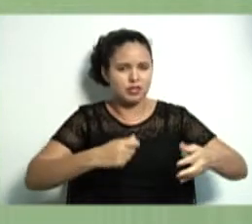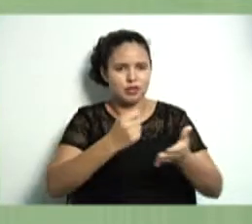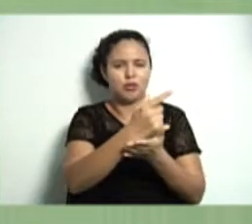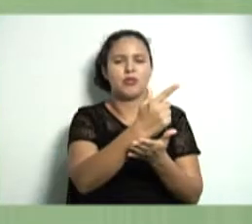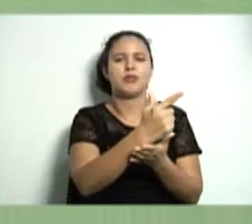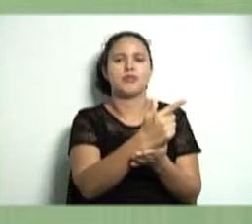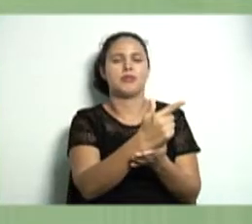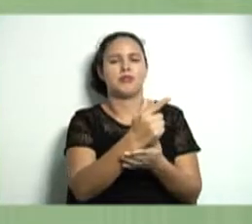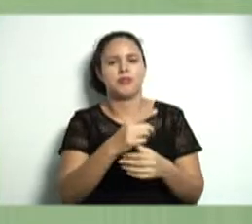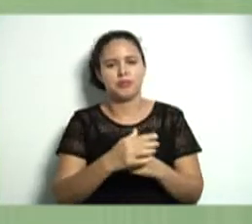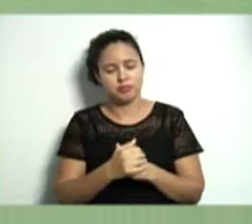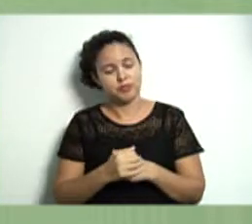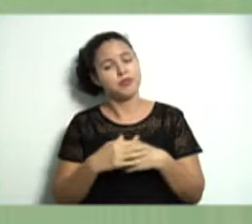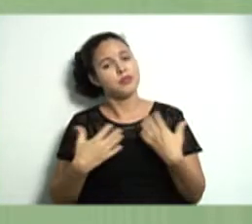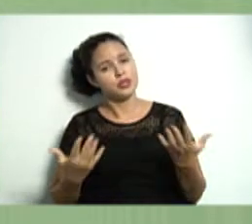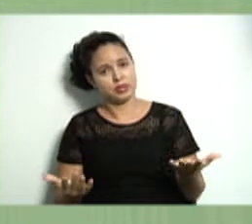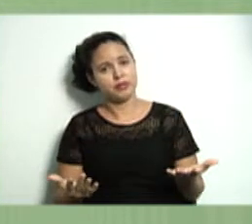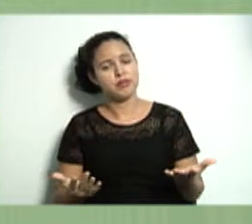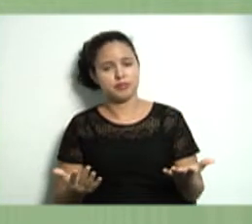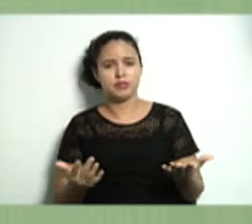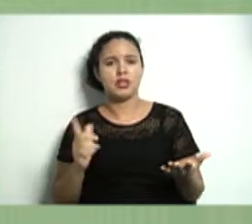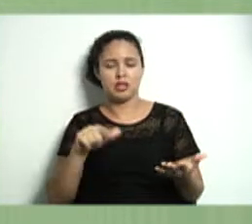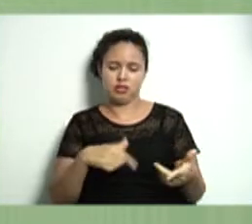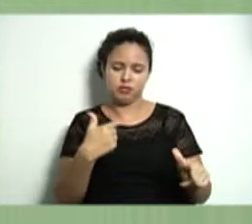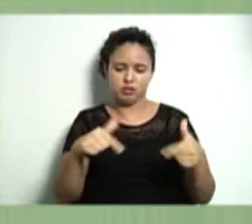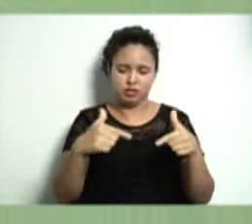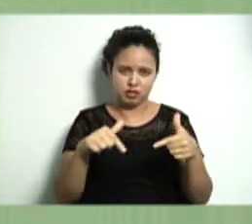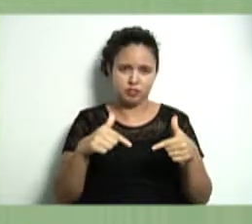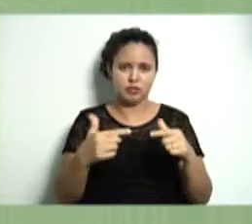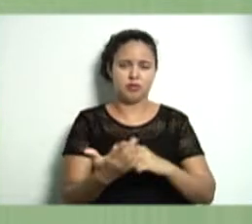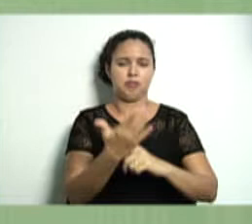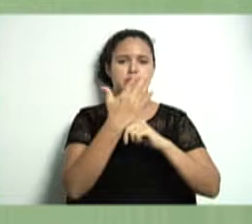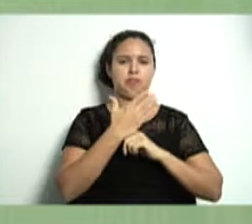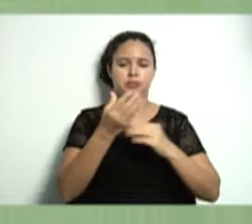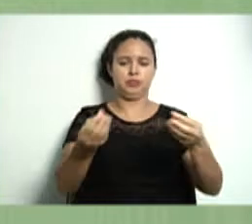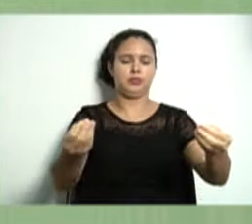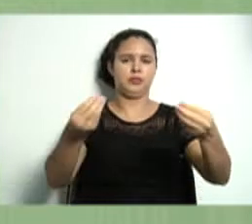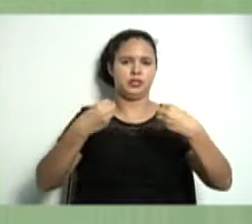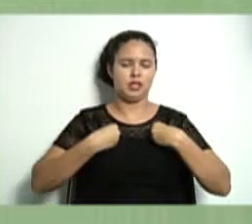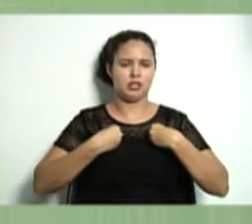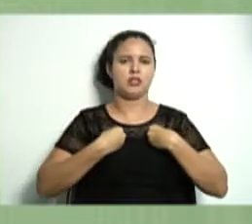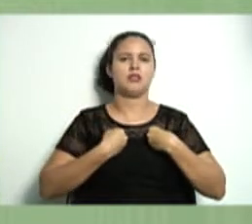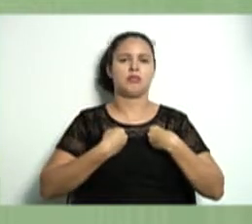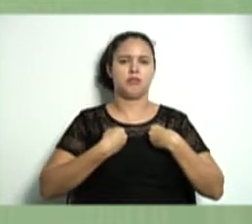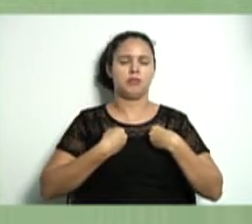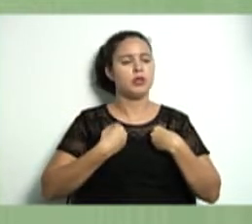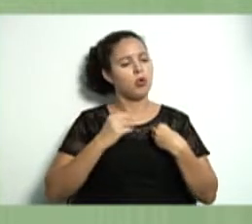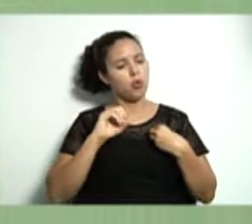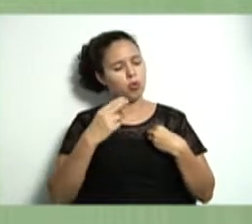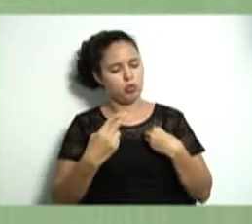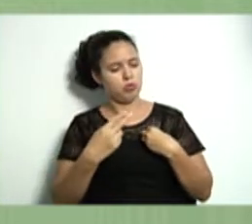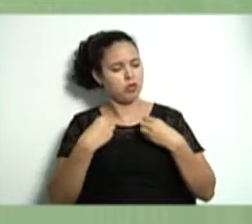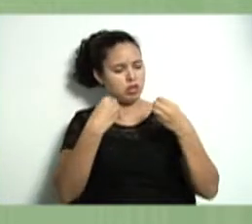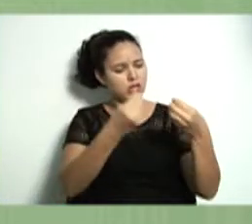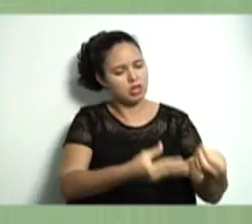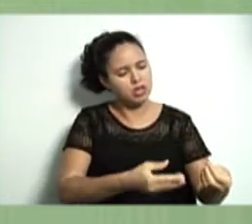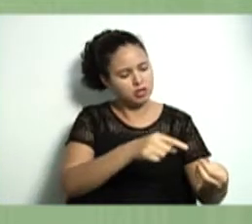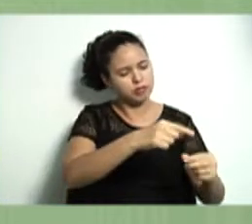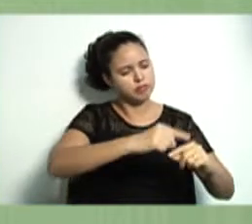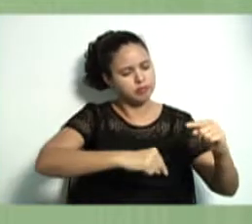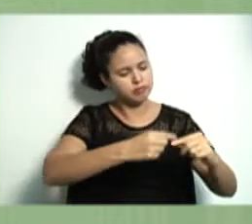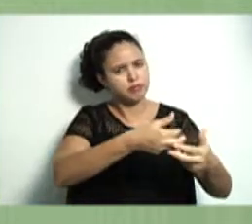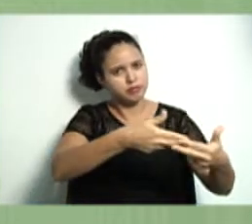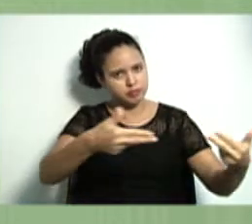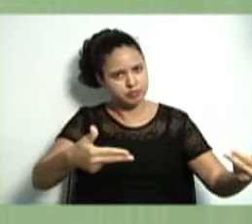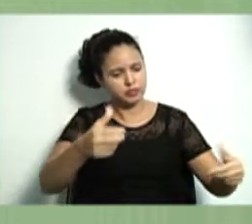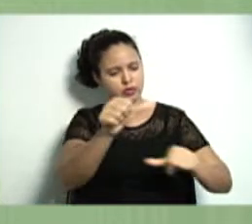Nisto, olha só, é o trabalho que dá aos bens o valor de troca, e não o